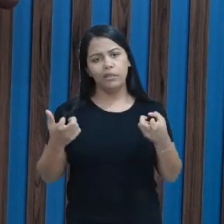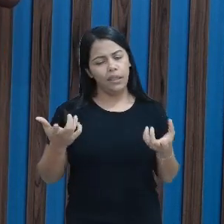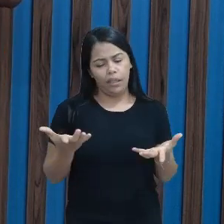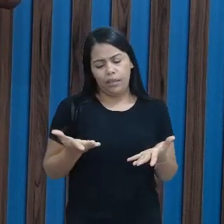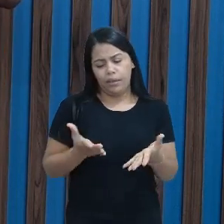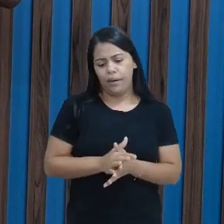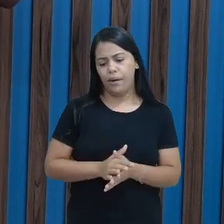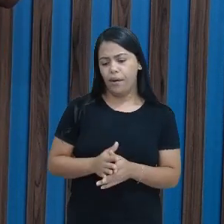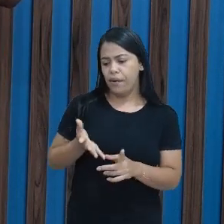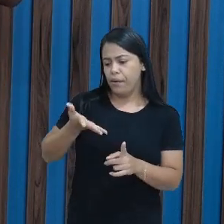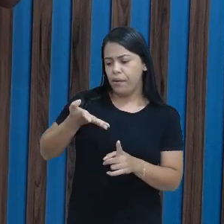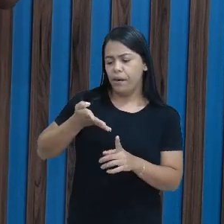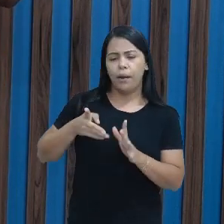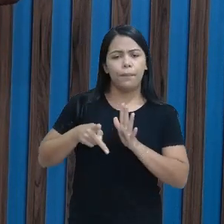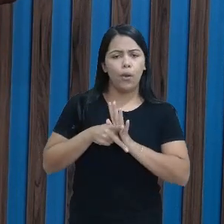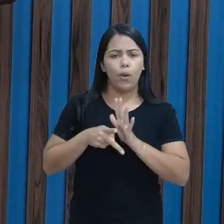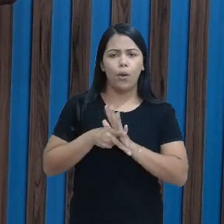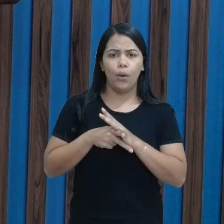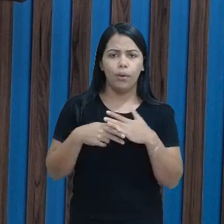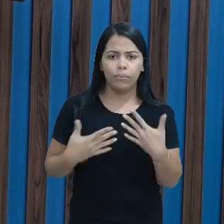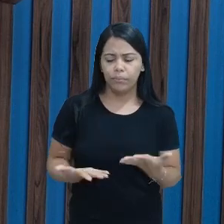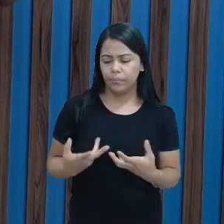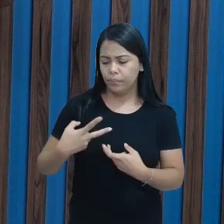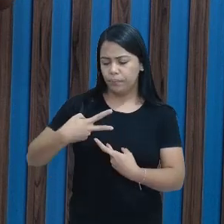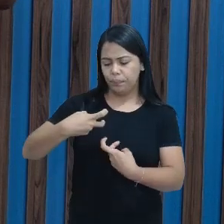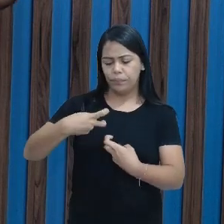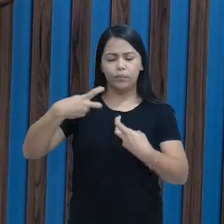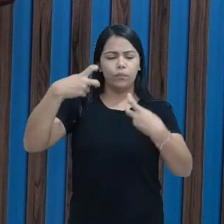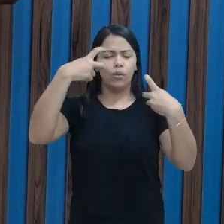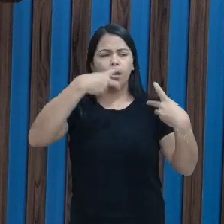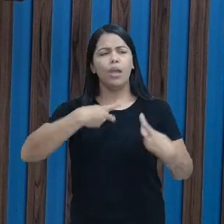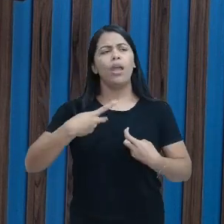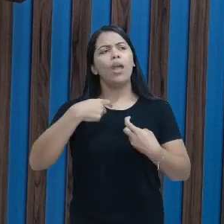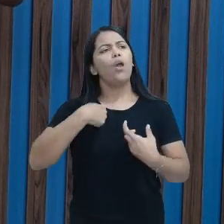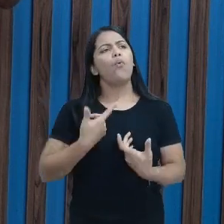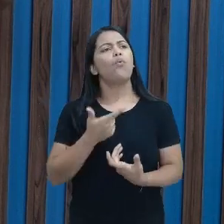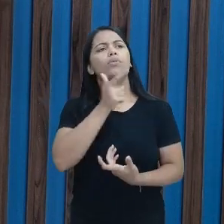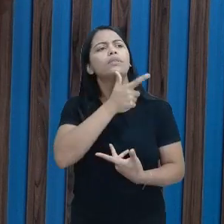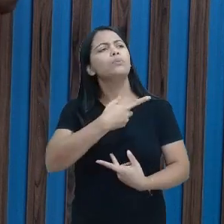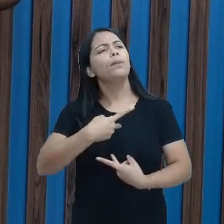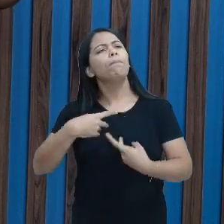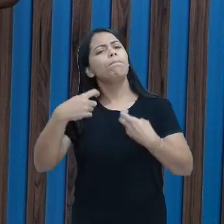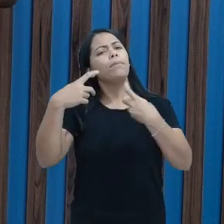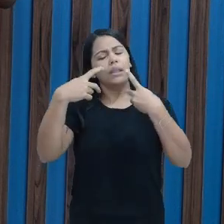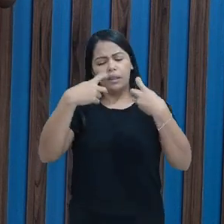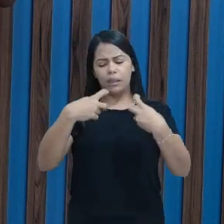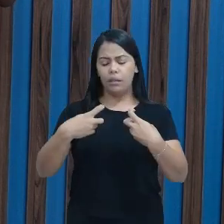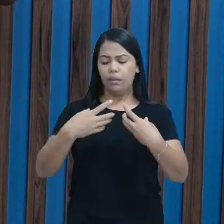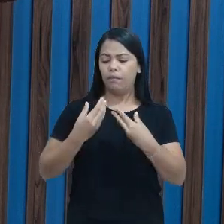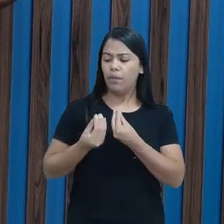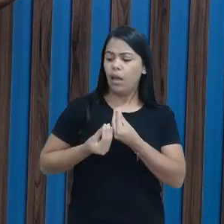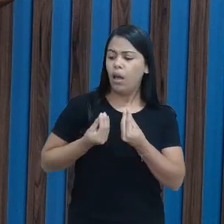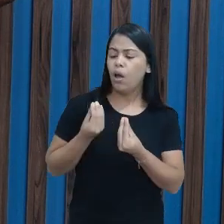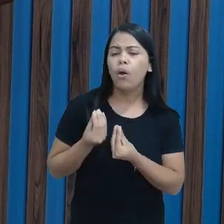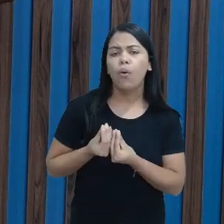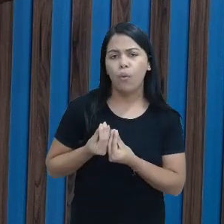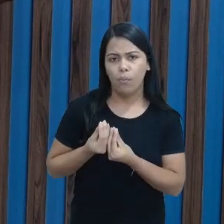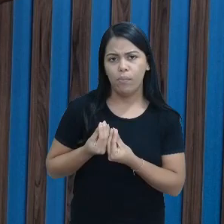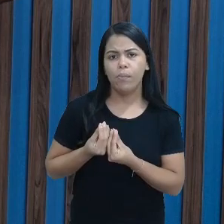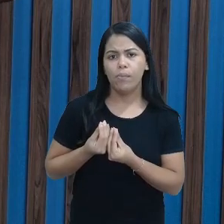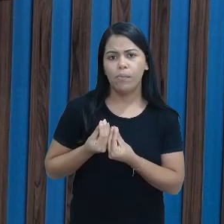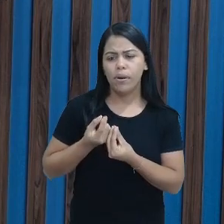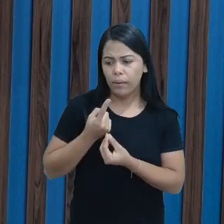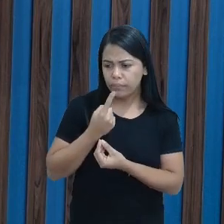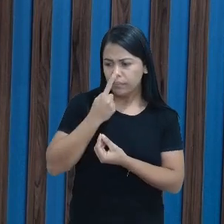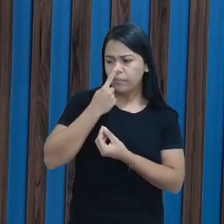parte do princípio de cada um. O que eu vou me identificar? Eu me identifico com o quê? E aí, para ter essa